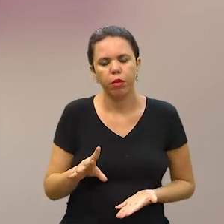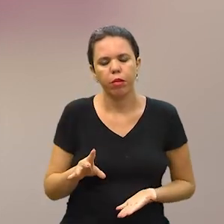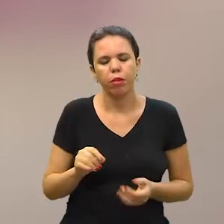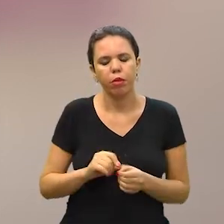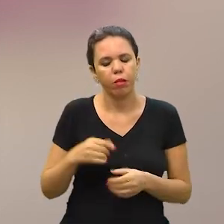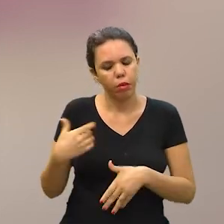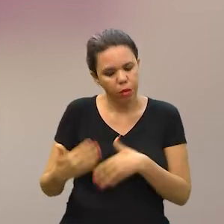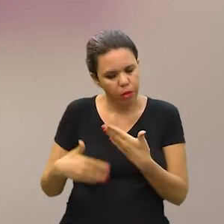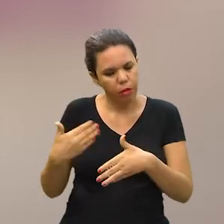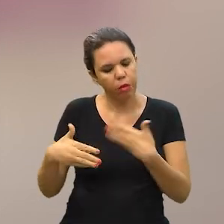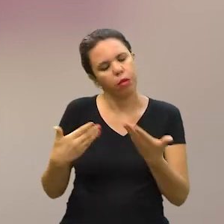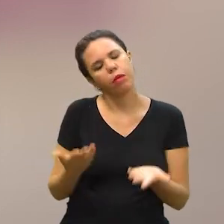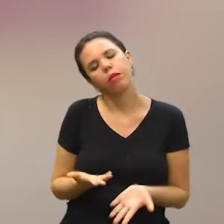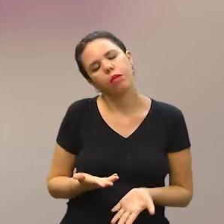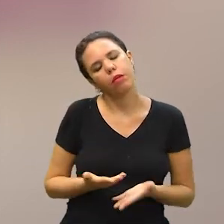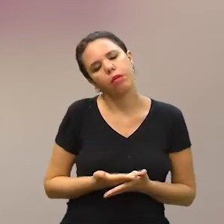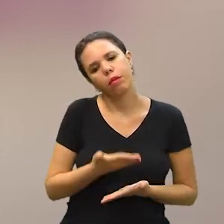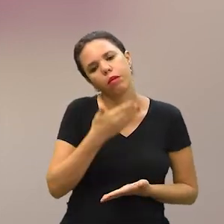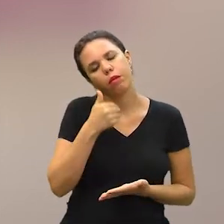isso vai sendo